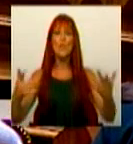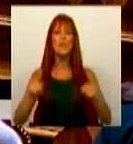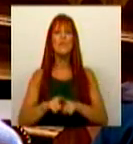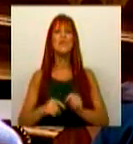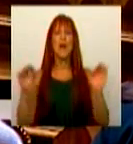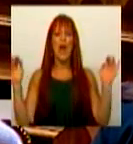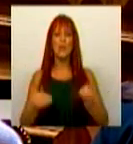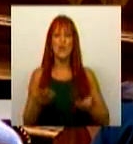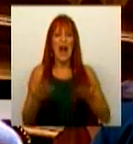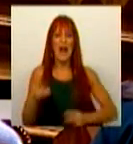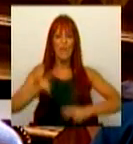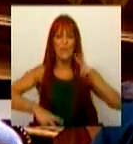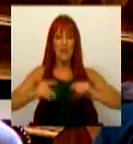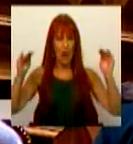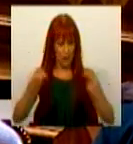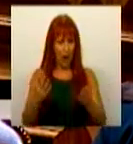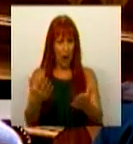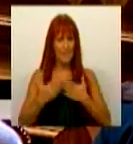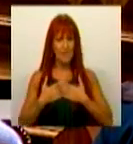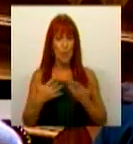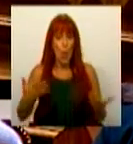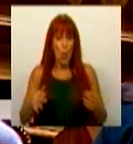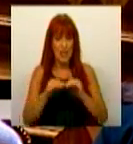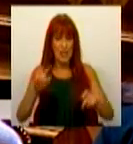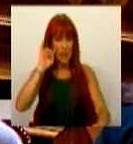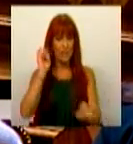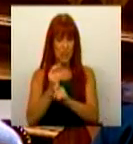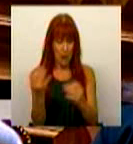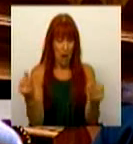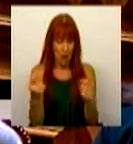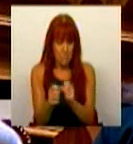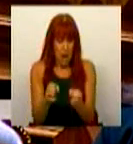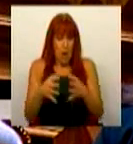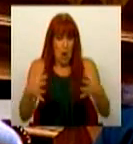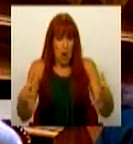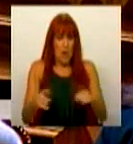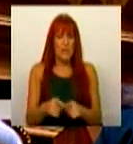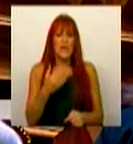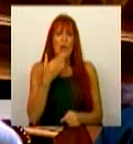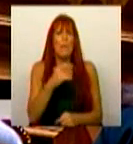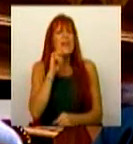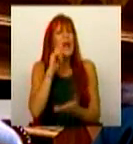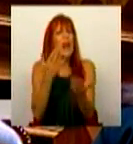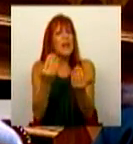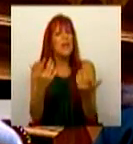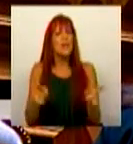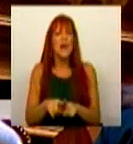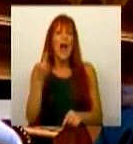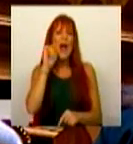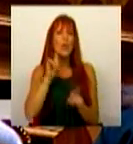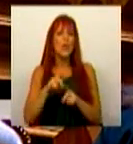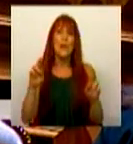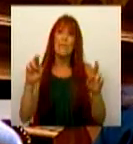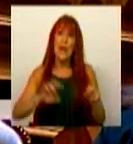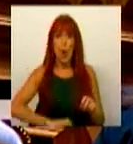com a redução da carga fiscal. E como hoje o nível de exigência é efetivamente maior, pedia-lhe essa garantia. A garantia de que a expectativa e